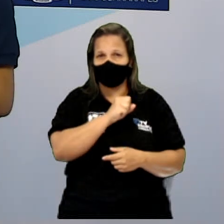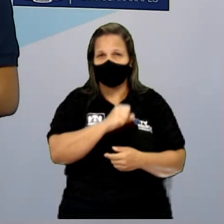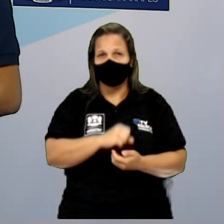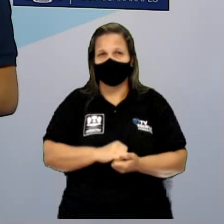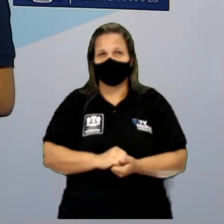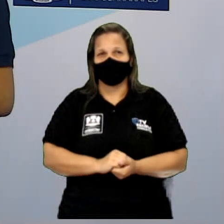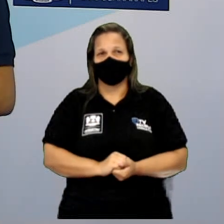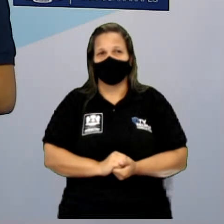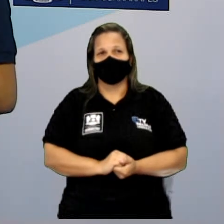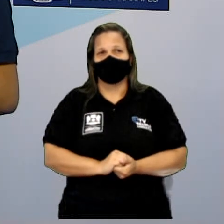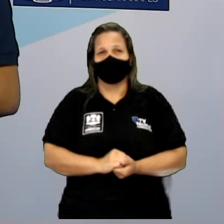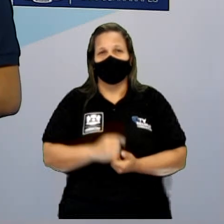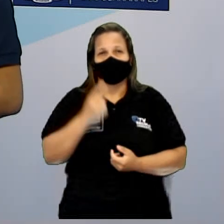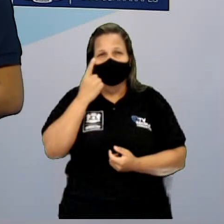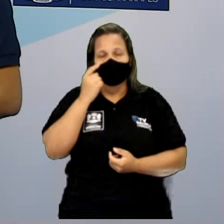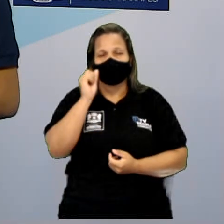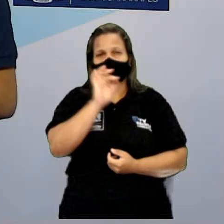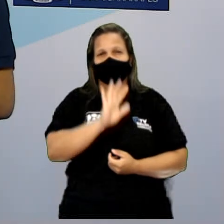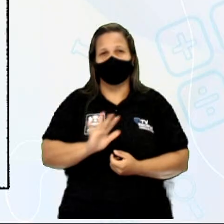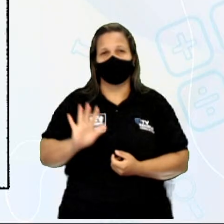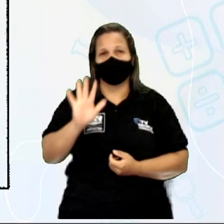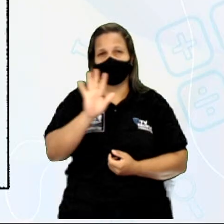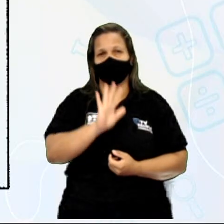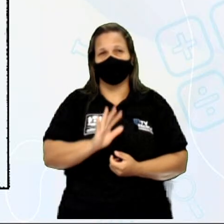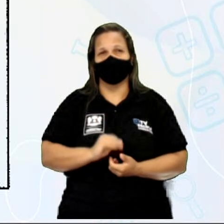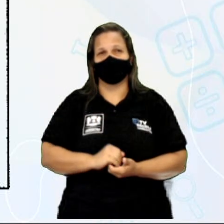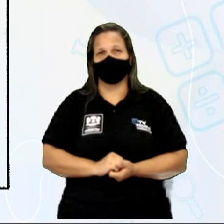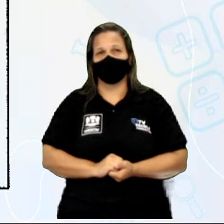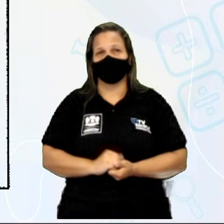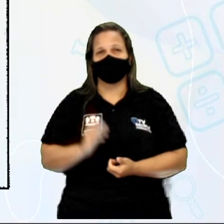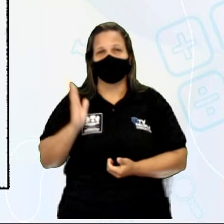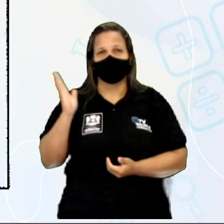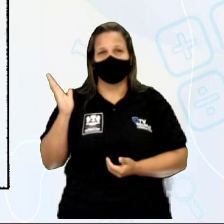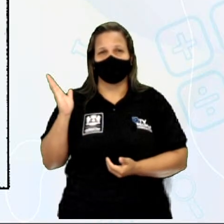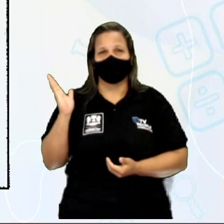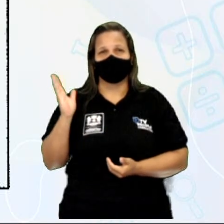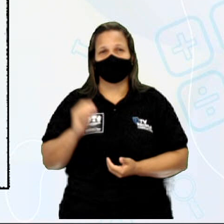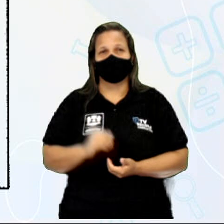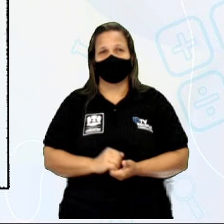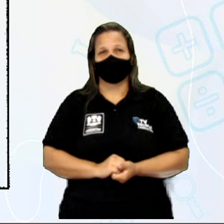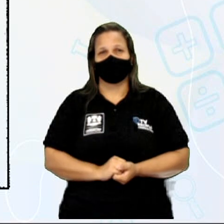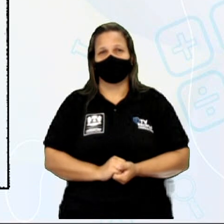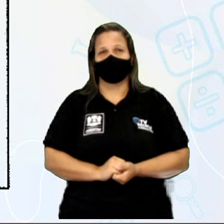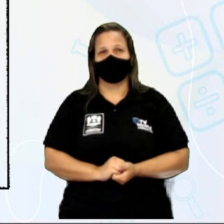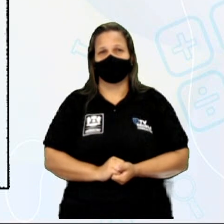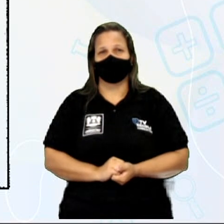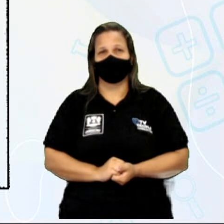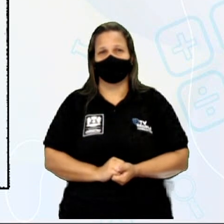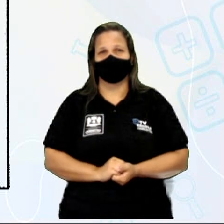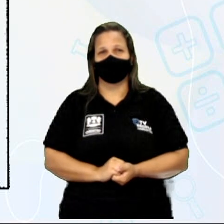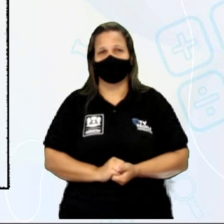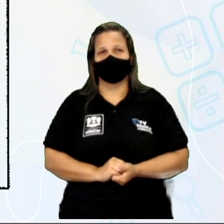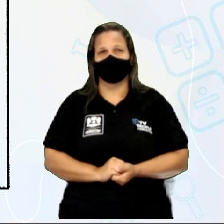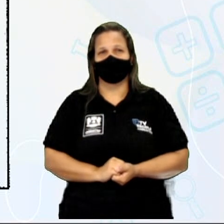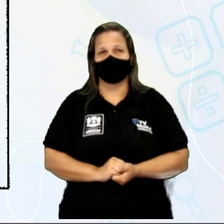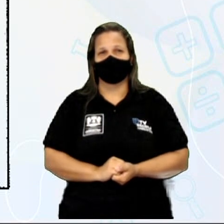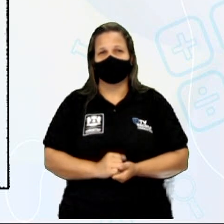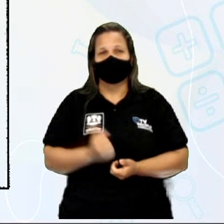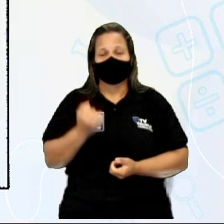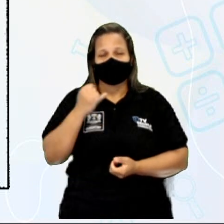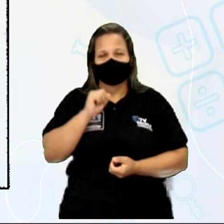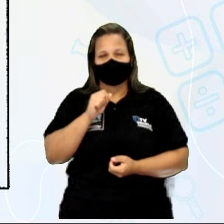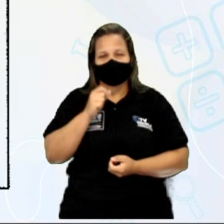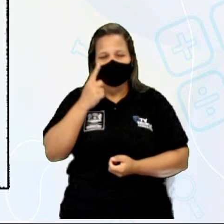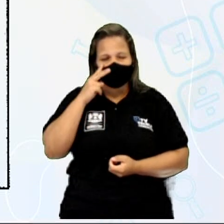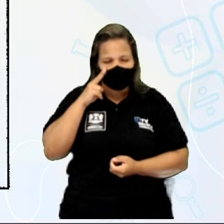Aqui é o experimento do índio, né? Que a gente está observando na tela. Se ele fosse mirar no que